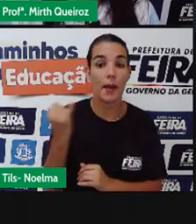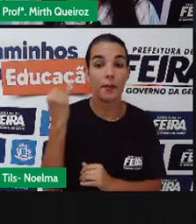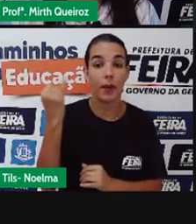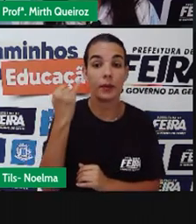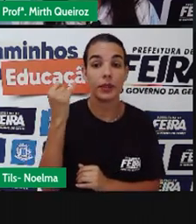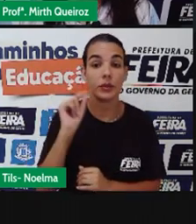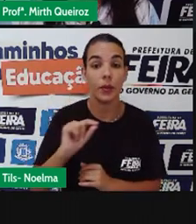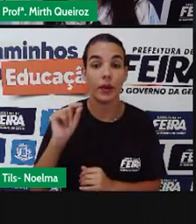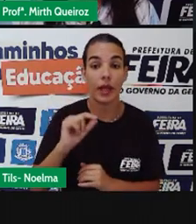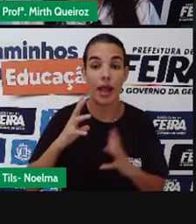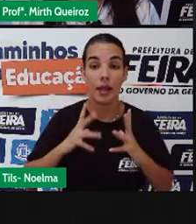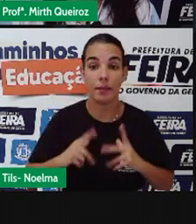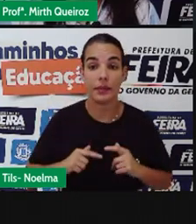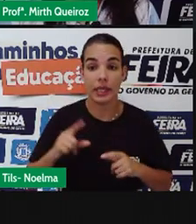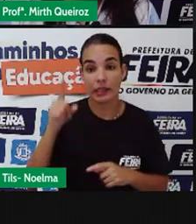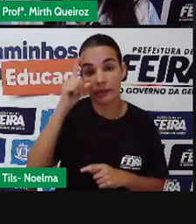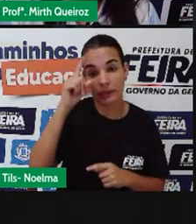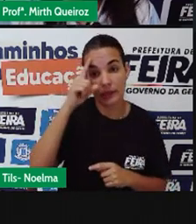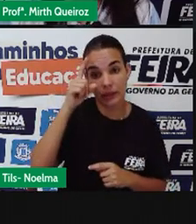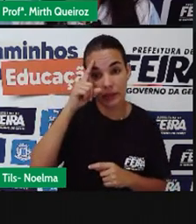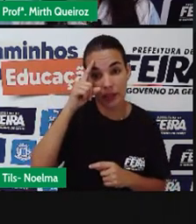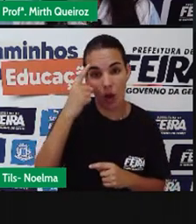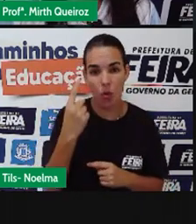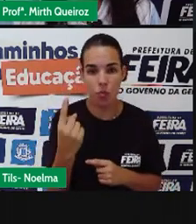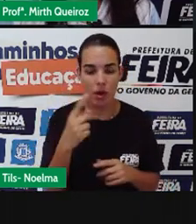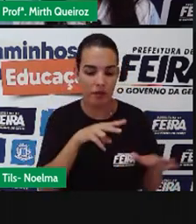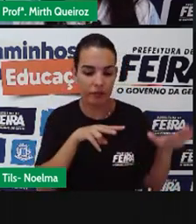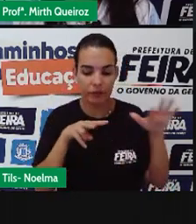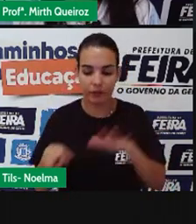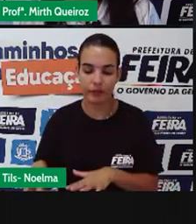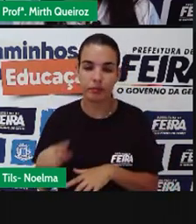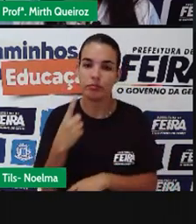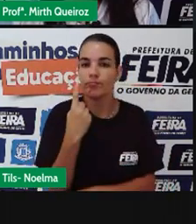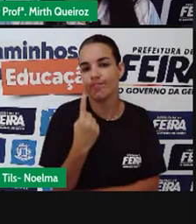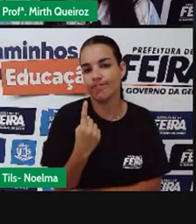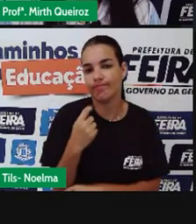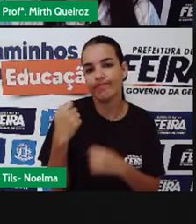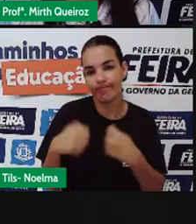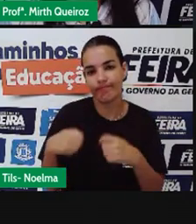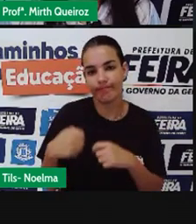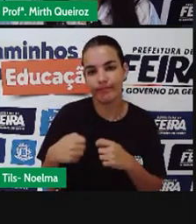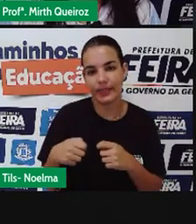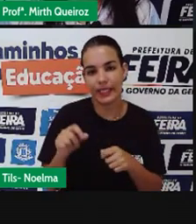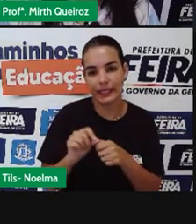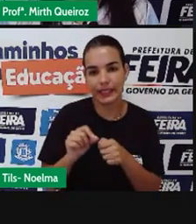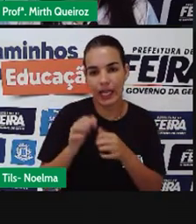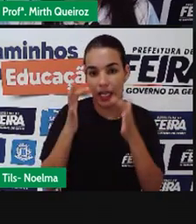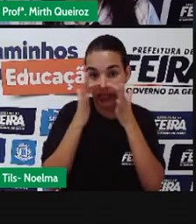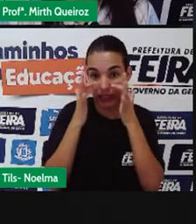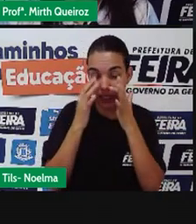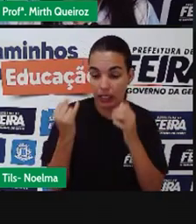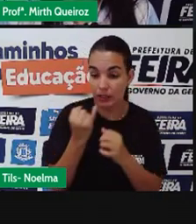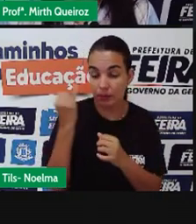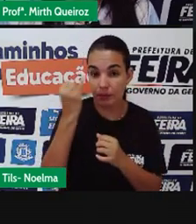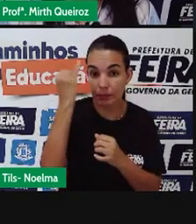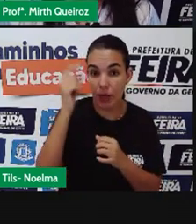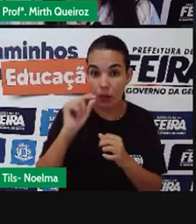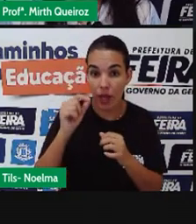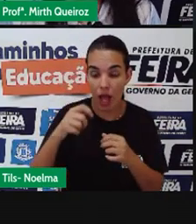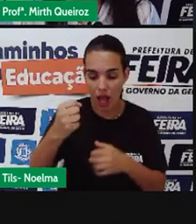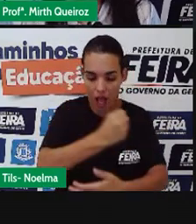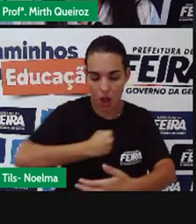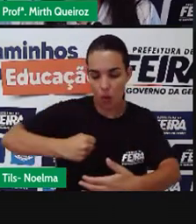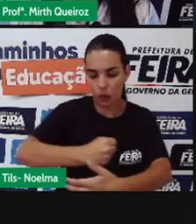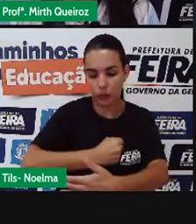importante que essa limpeza ela seja feita no mínimo uma vez por semana e procure dar uma atenção especial à cozinha